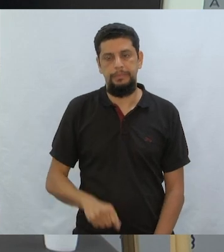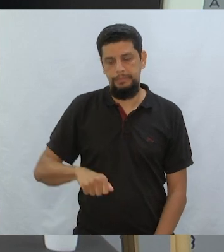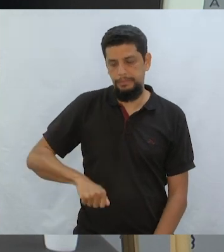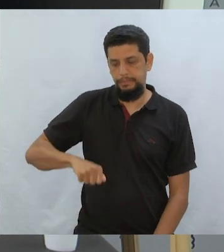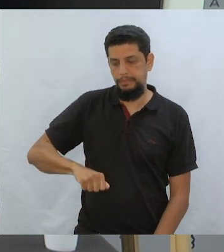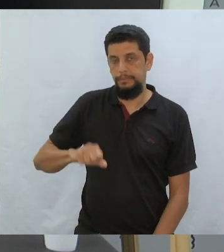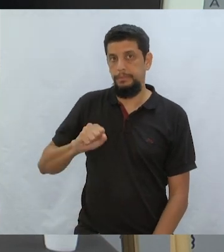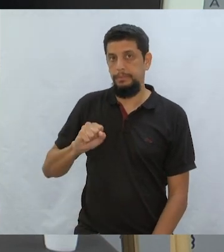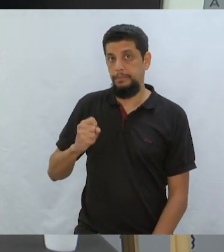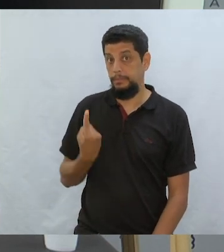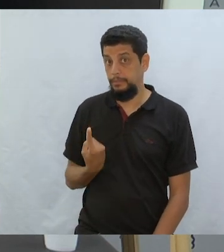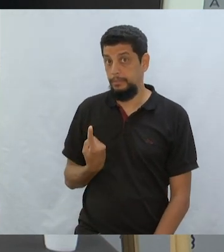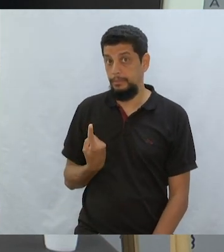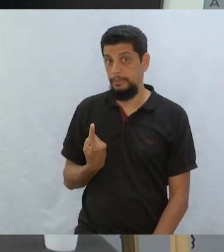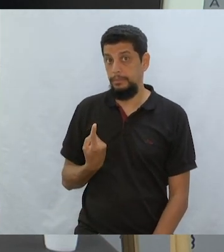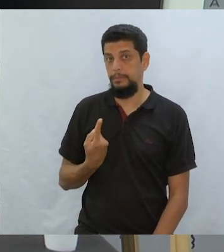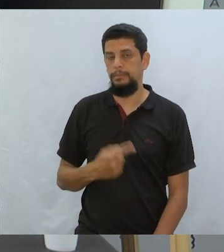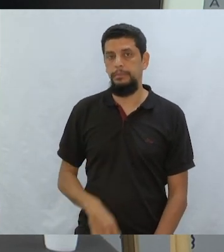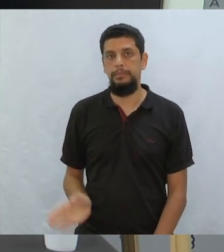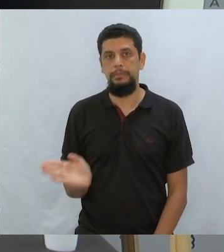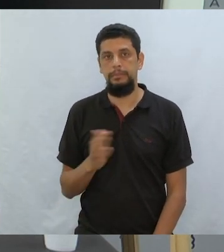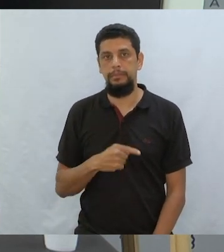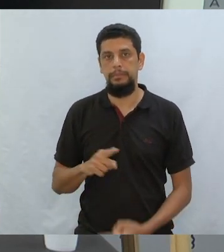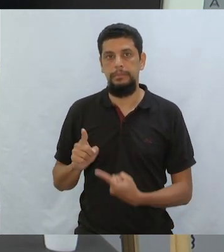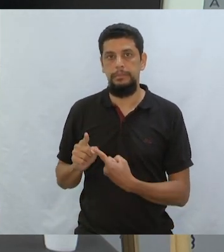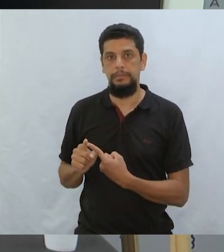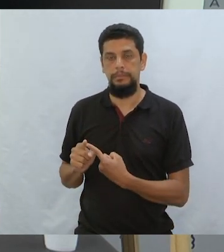Cesta número 1. 1,